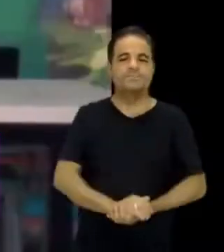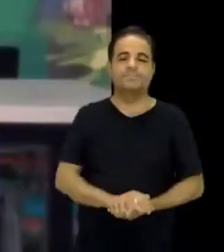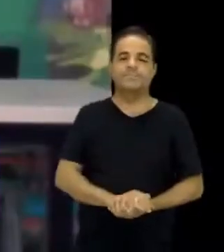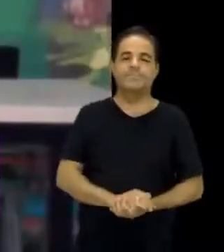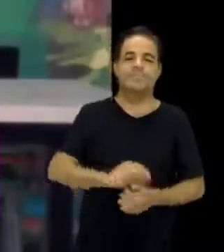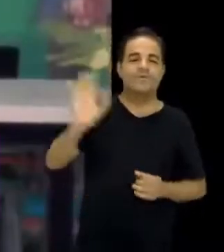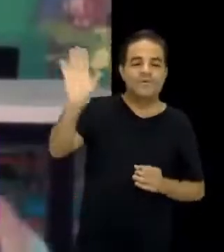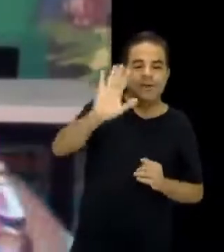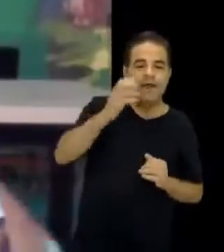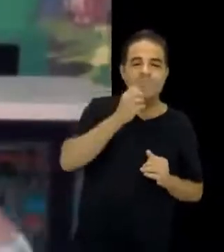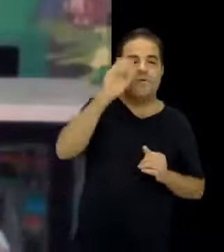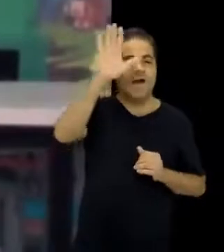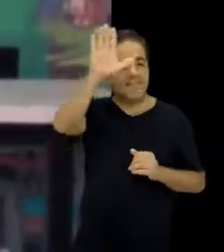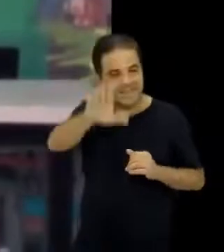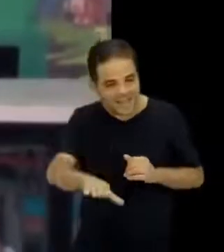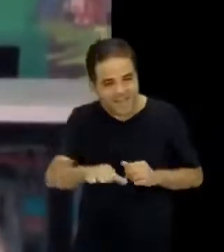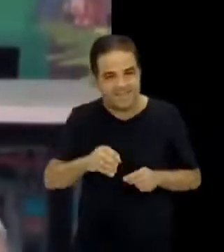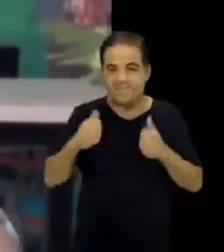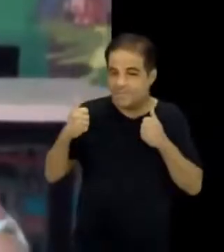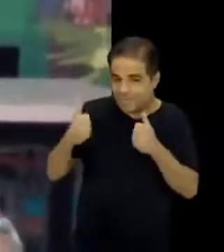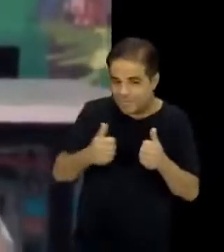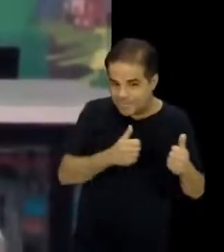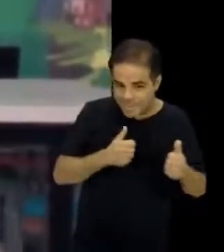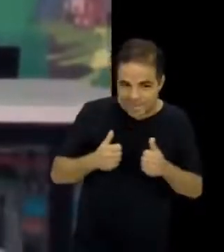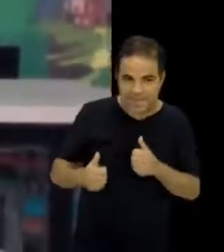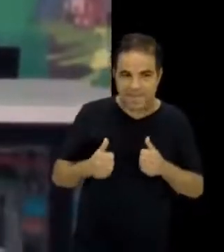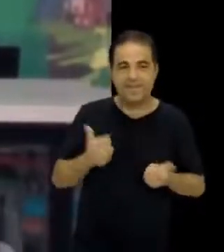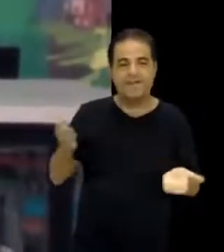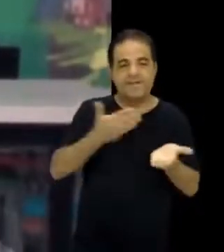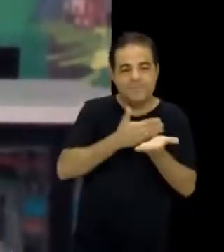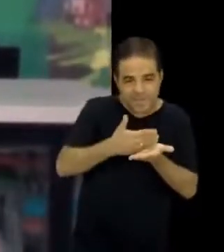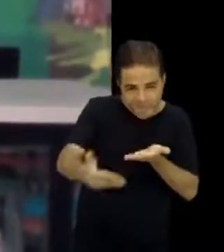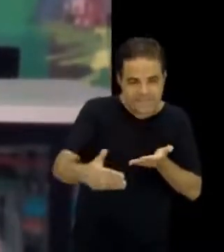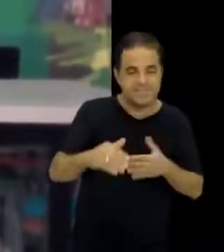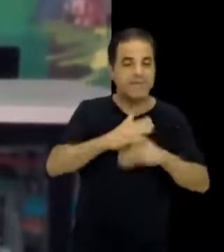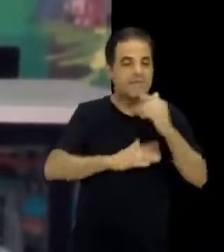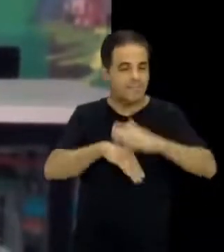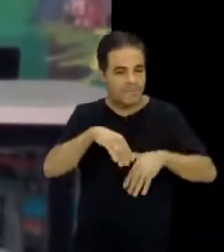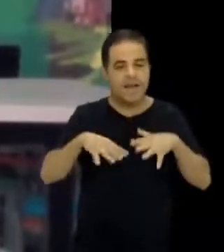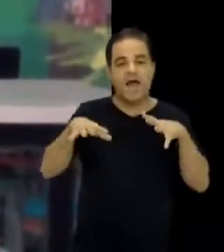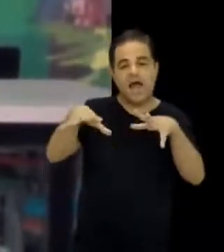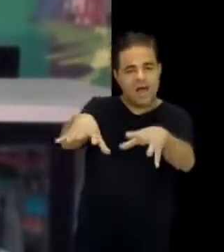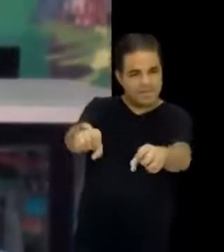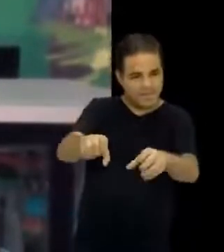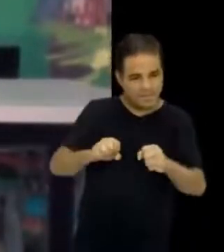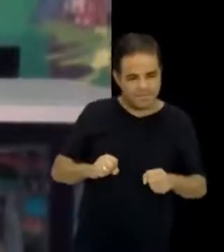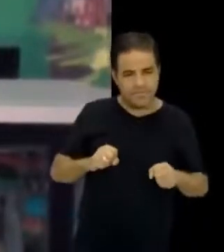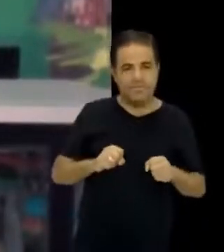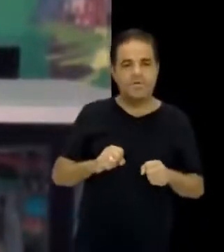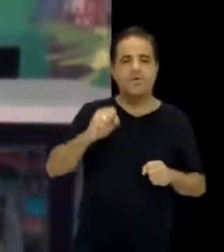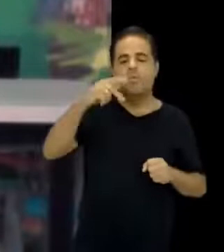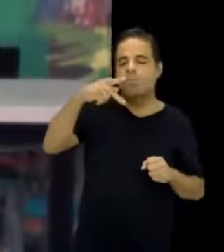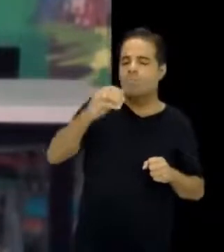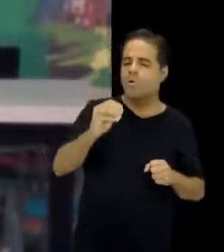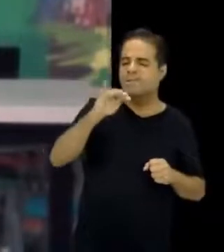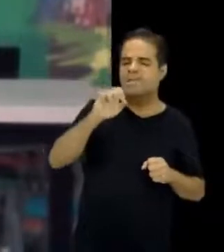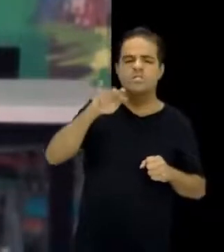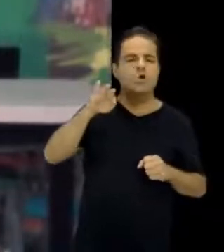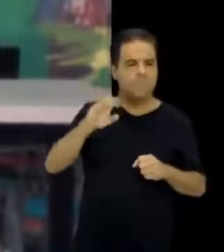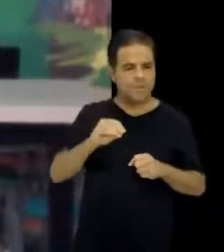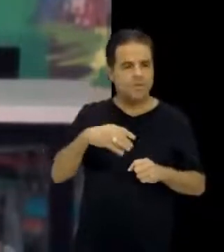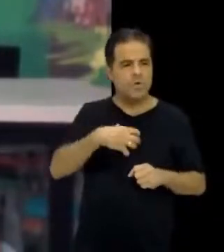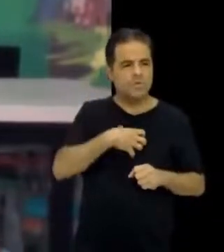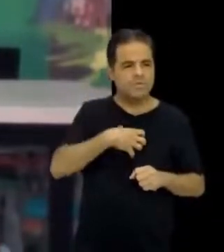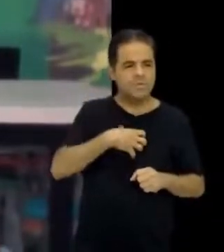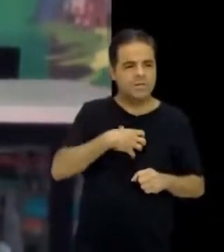Olá, boa tarde, pessoal. Nós vamos começar o nosso Mão na Massa, potenciômetro, um jeito fácil de controlar